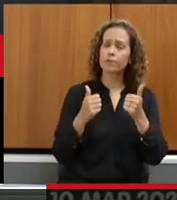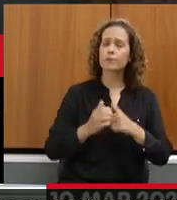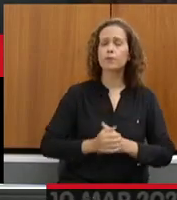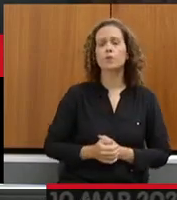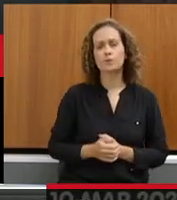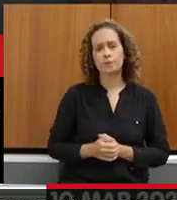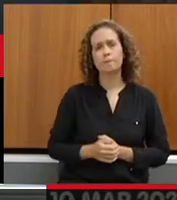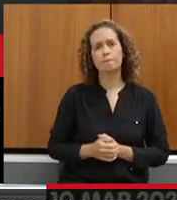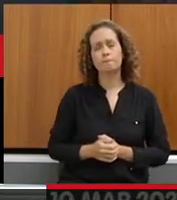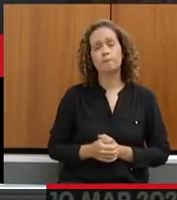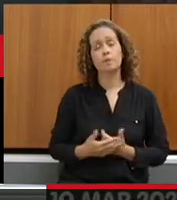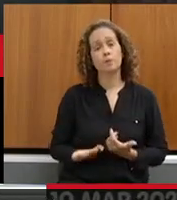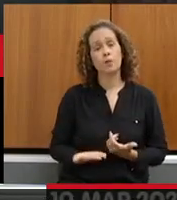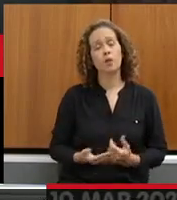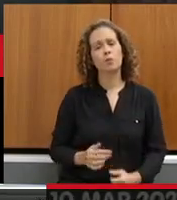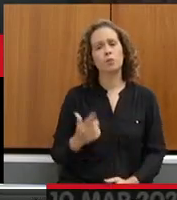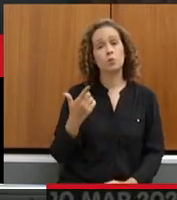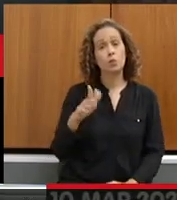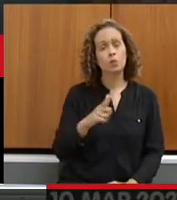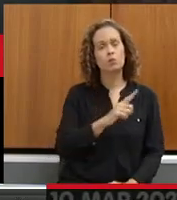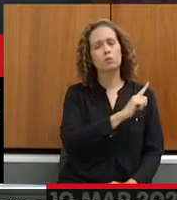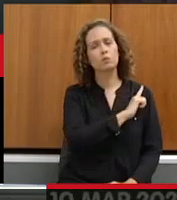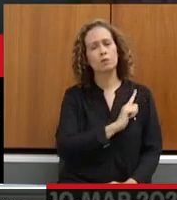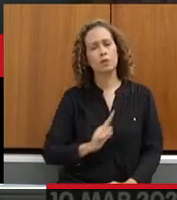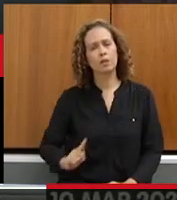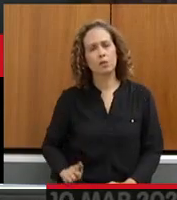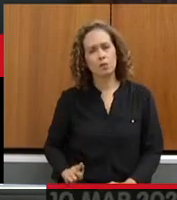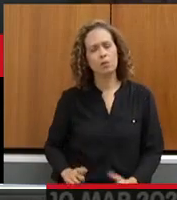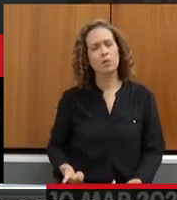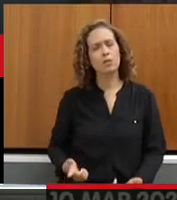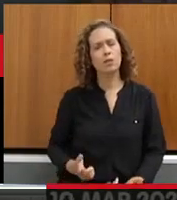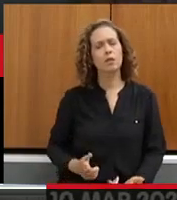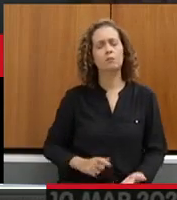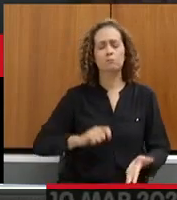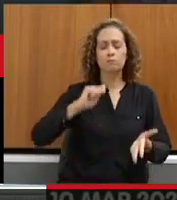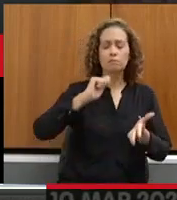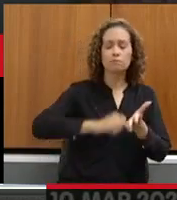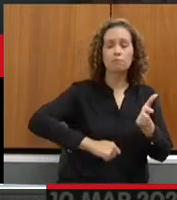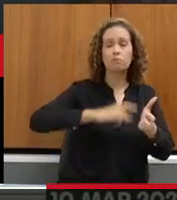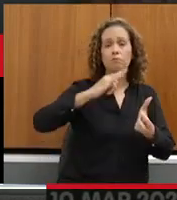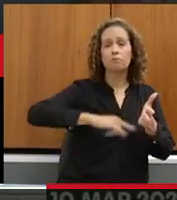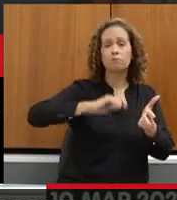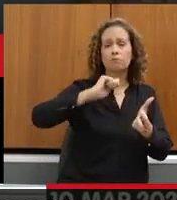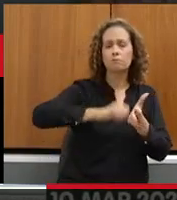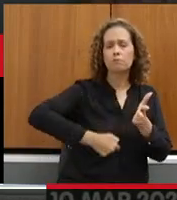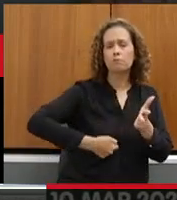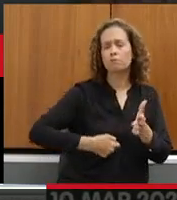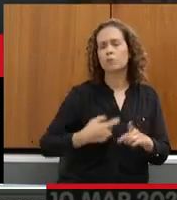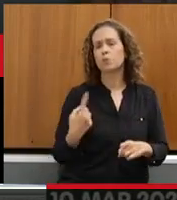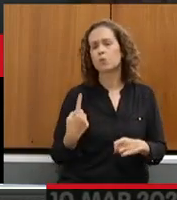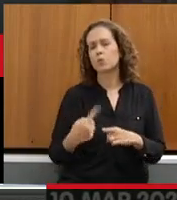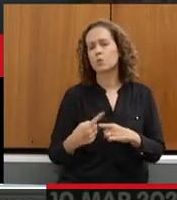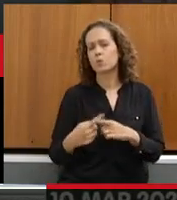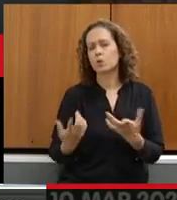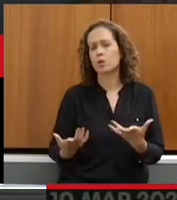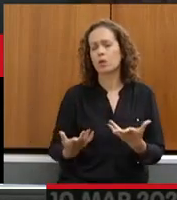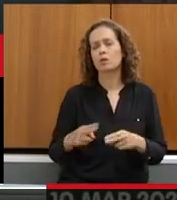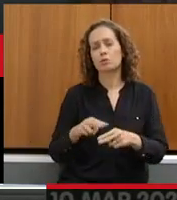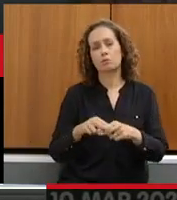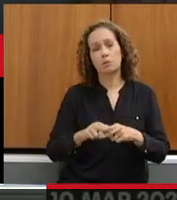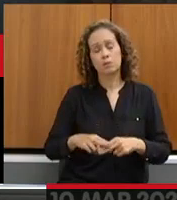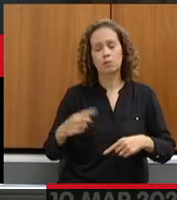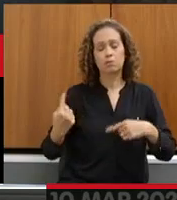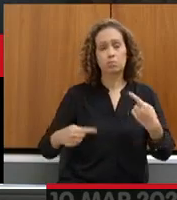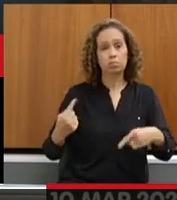diferente da maioria desses governadores que assinar esse documento mais porque politizaram esta